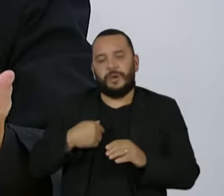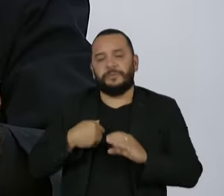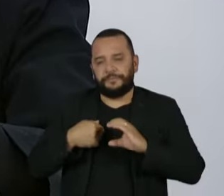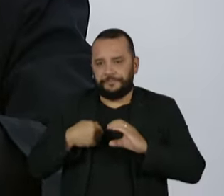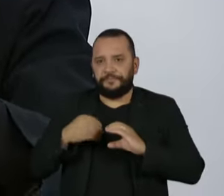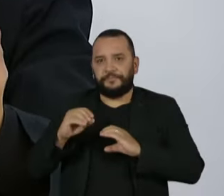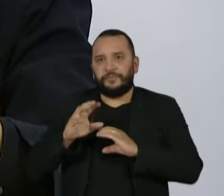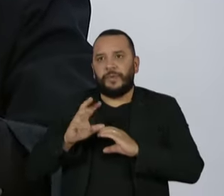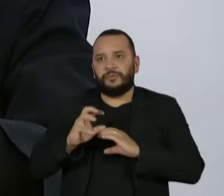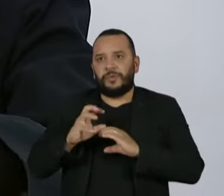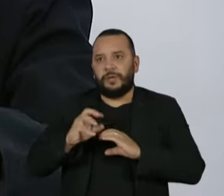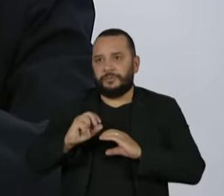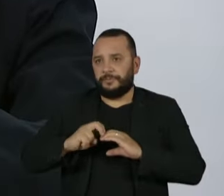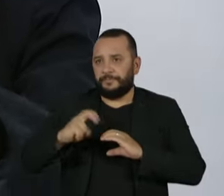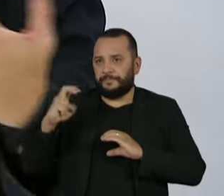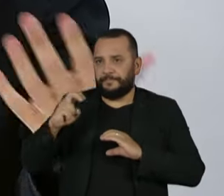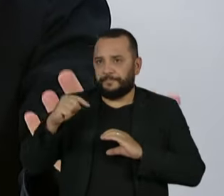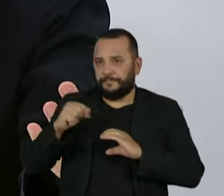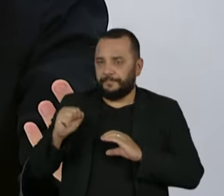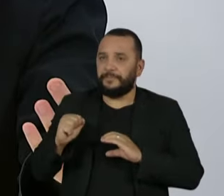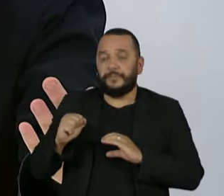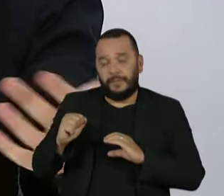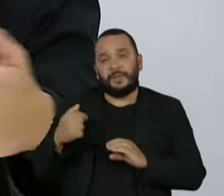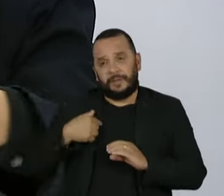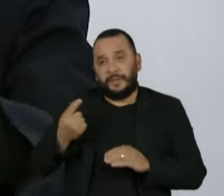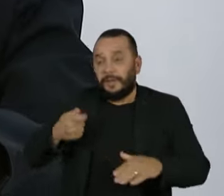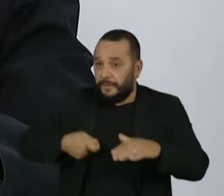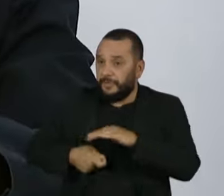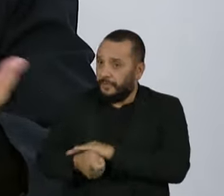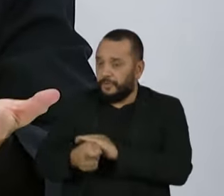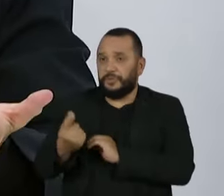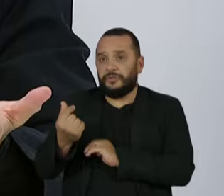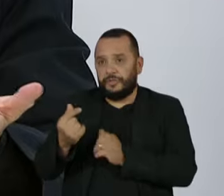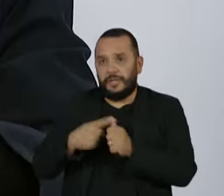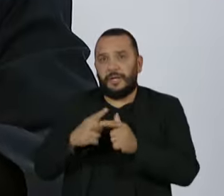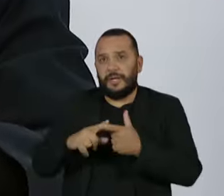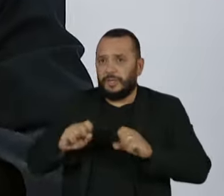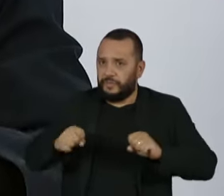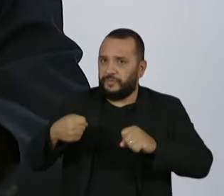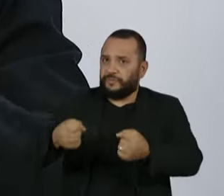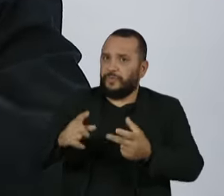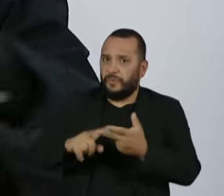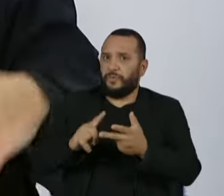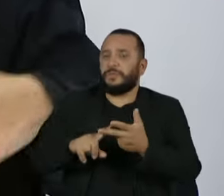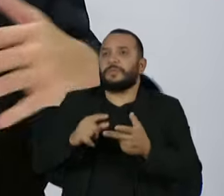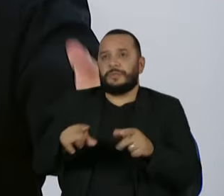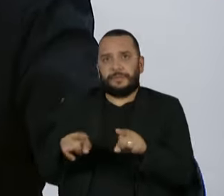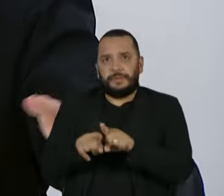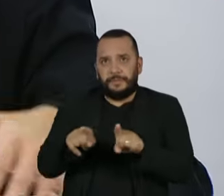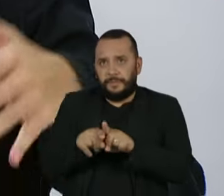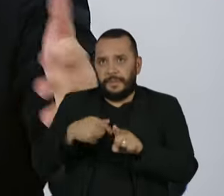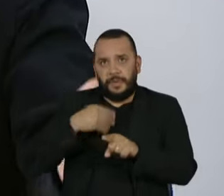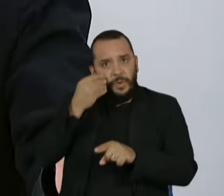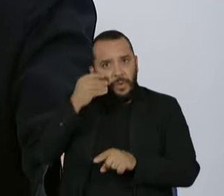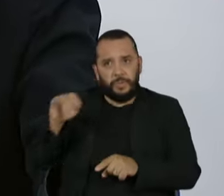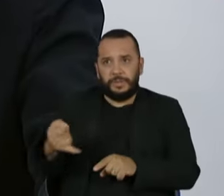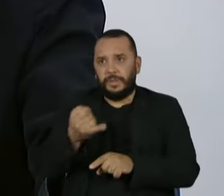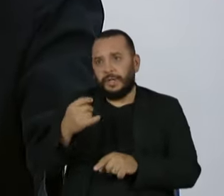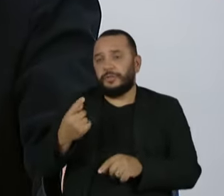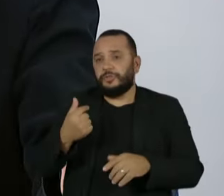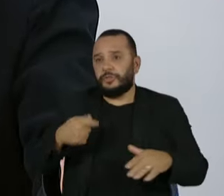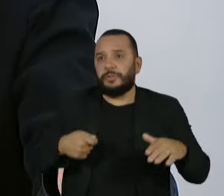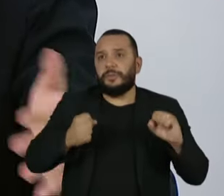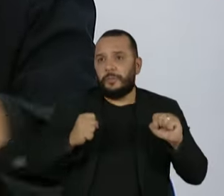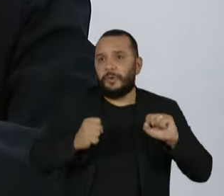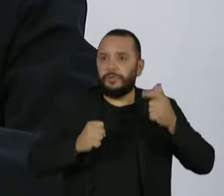esforço muito dinheiro muita energia tem um custo ambiental gigantesco tem aí também até um curso de oportunidade de recursos que vai que poderia ir para outro lugar